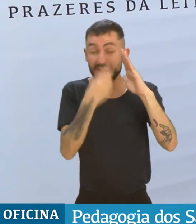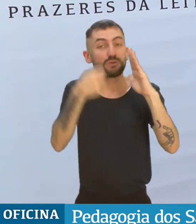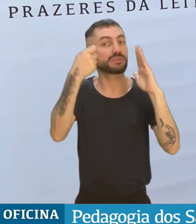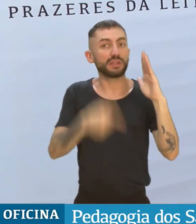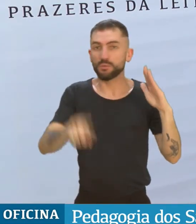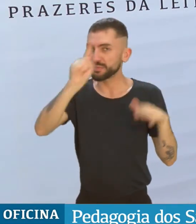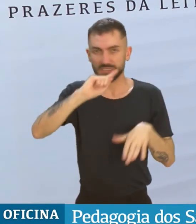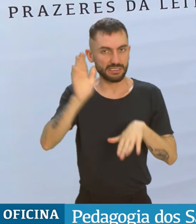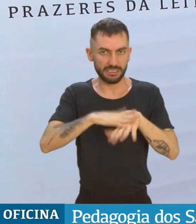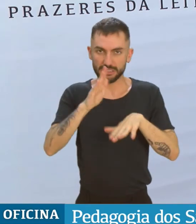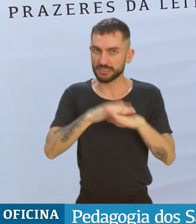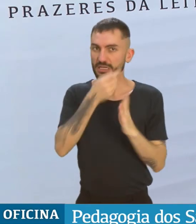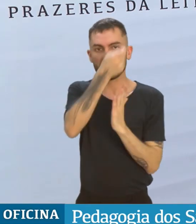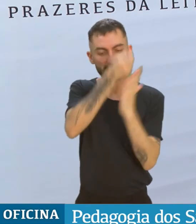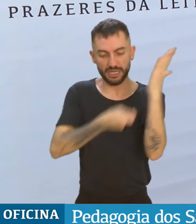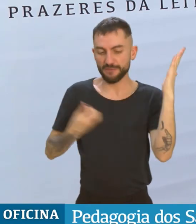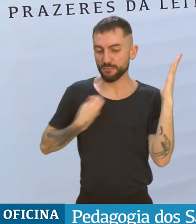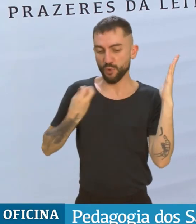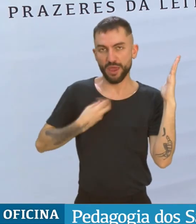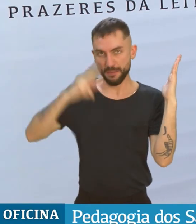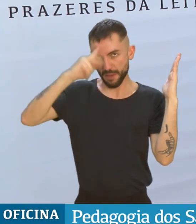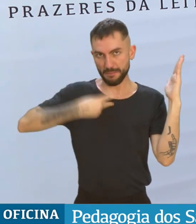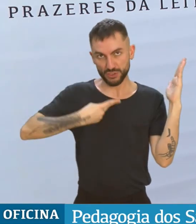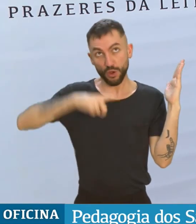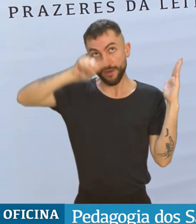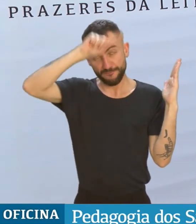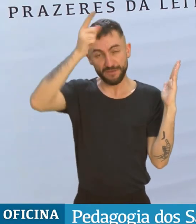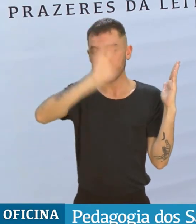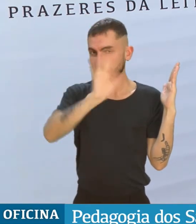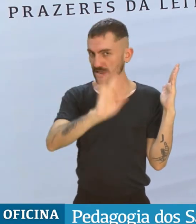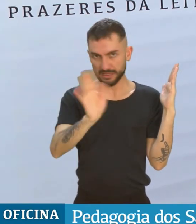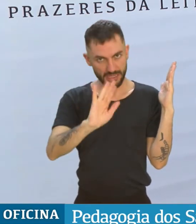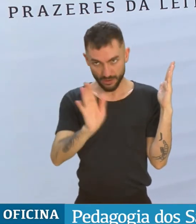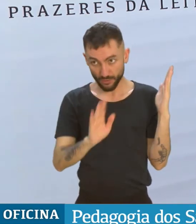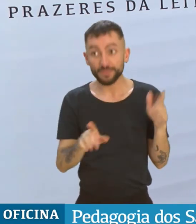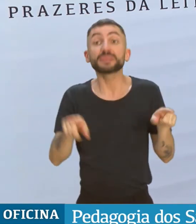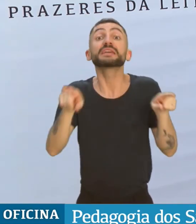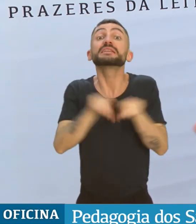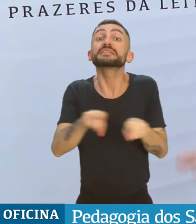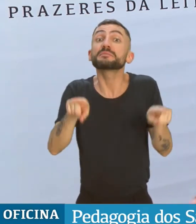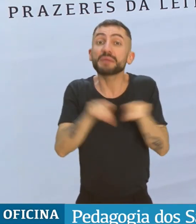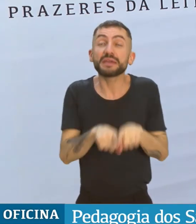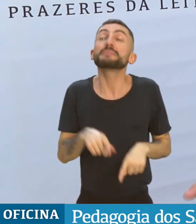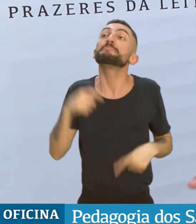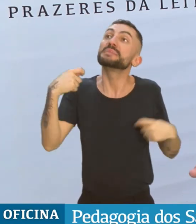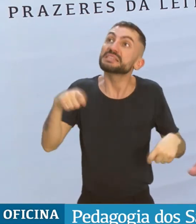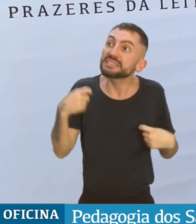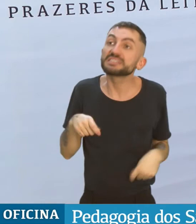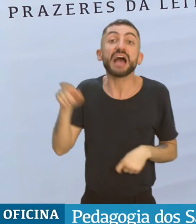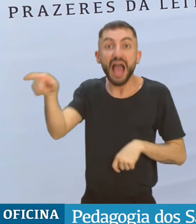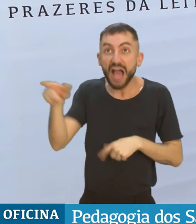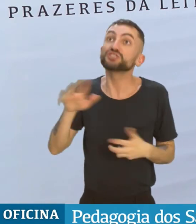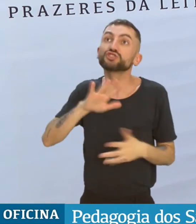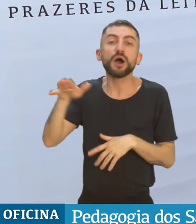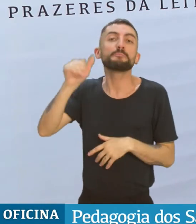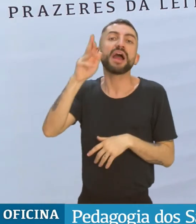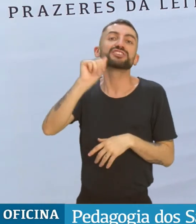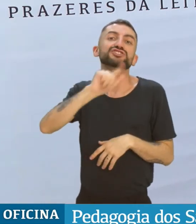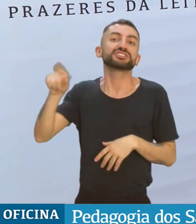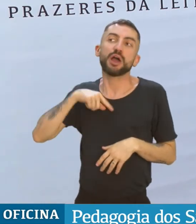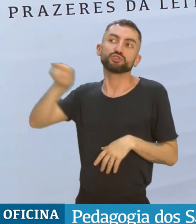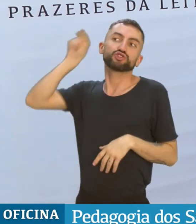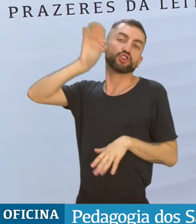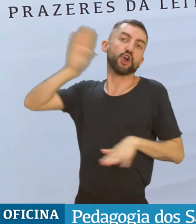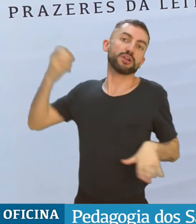autoral. Podem ser poema de qualquer autor, não tem que ser também poema de autor da literatura marginal, periférica. Não precisa ser,